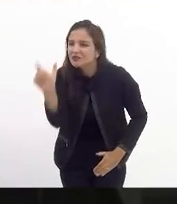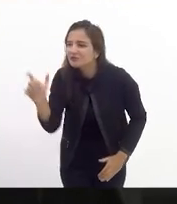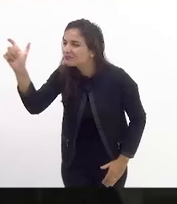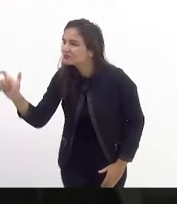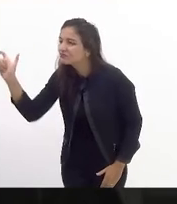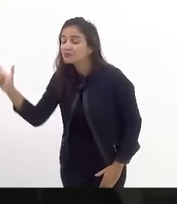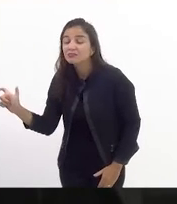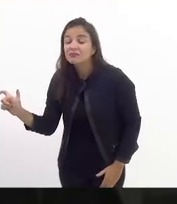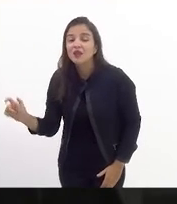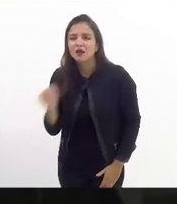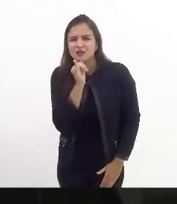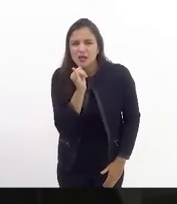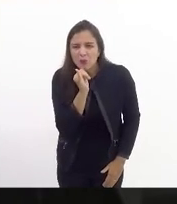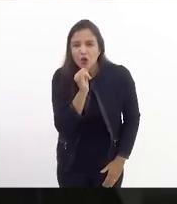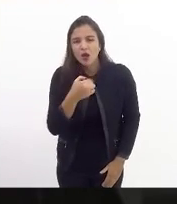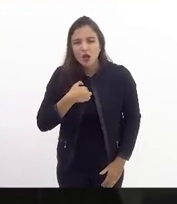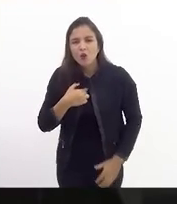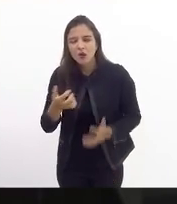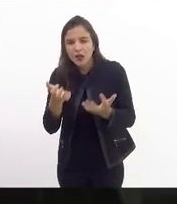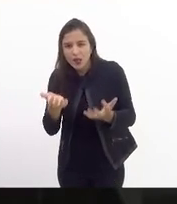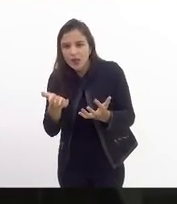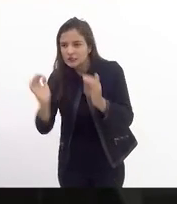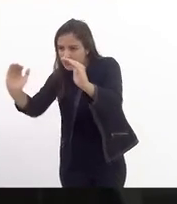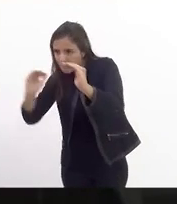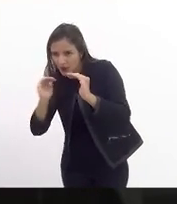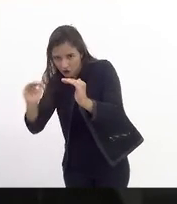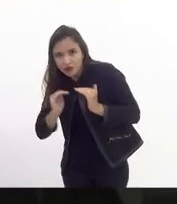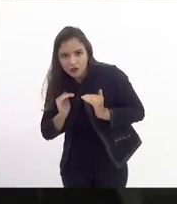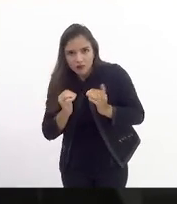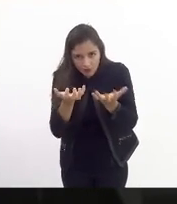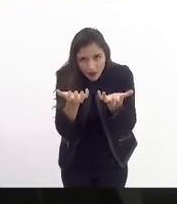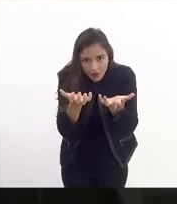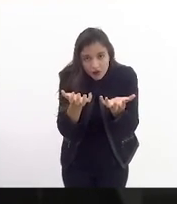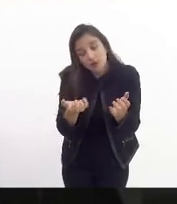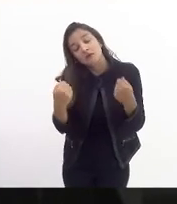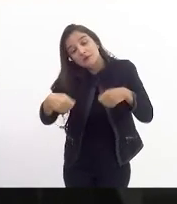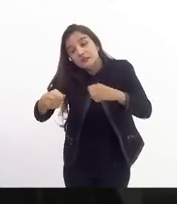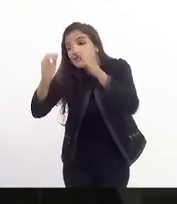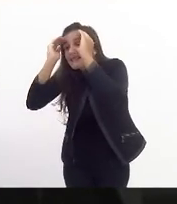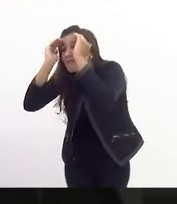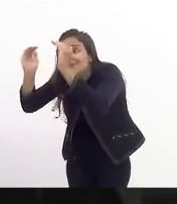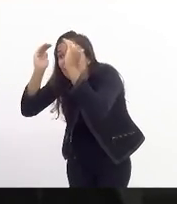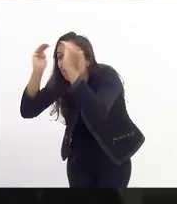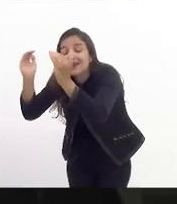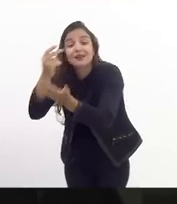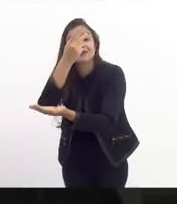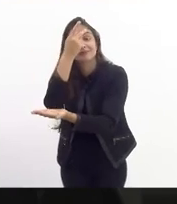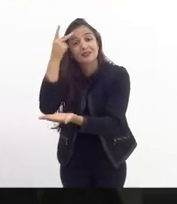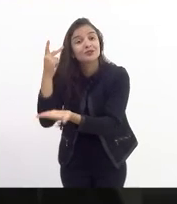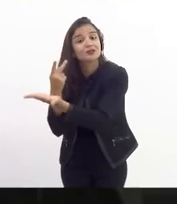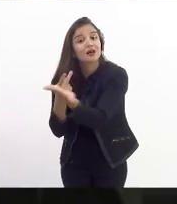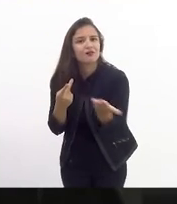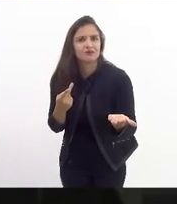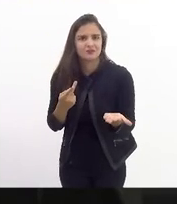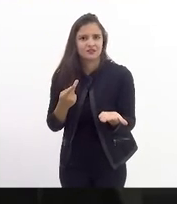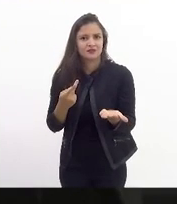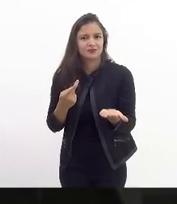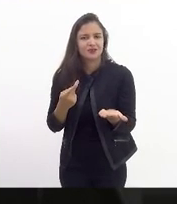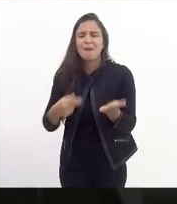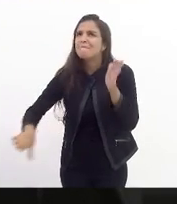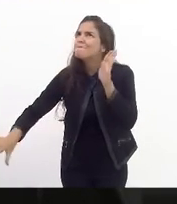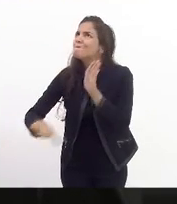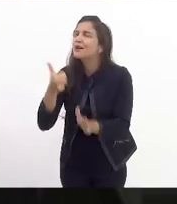ser respeitado se você respeita o outro. Essa é a base primeira do